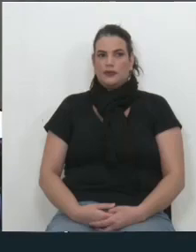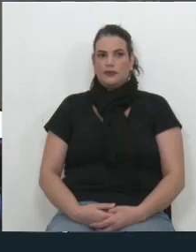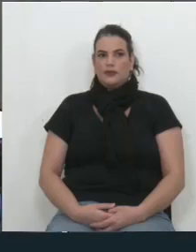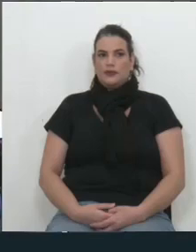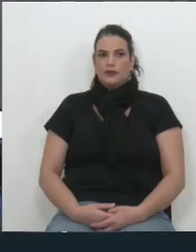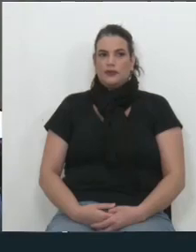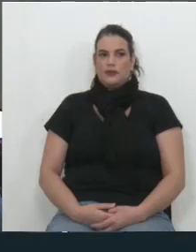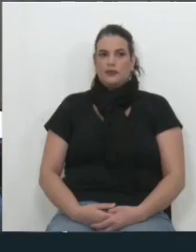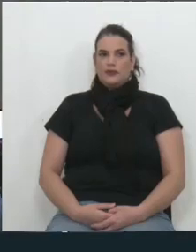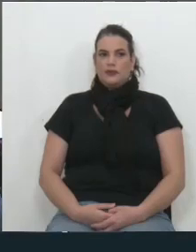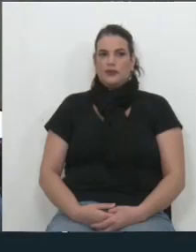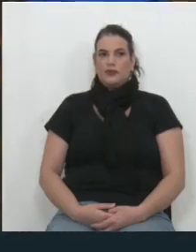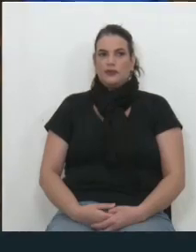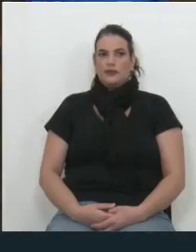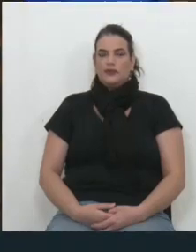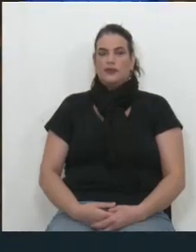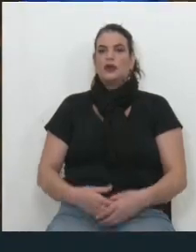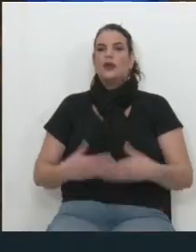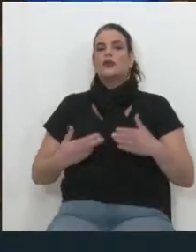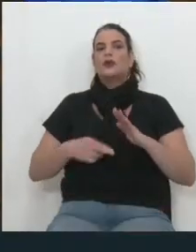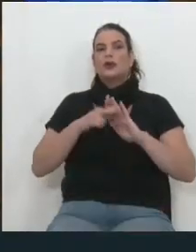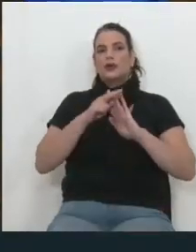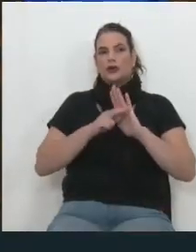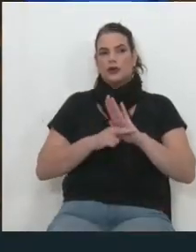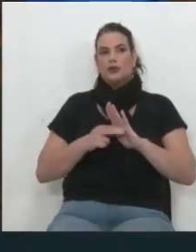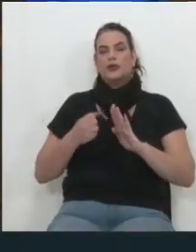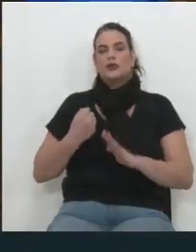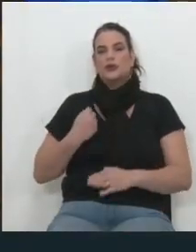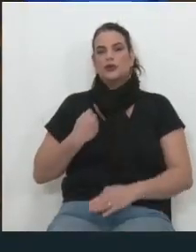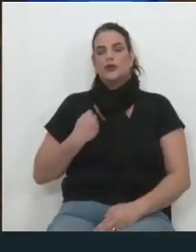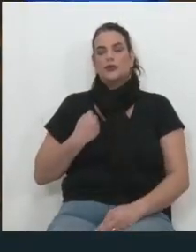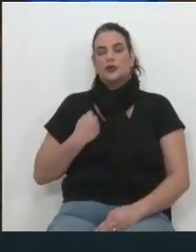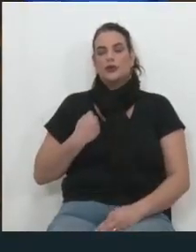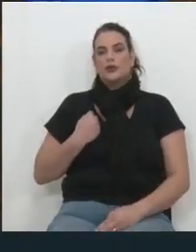Tendo em vista que o requerimento número